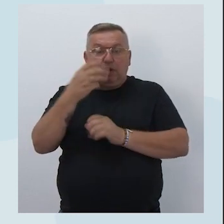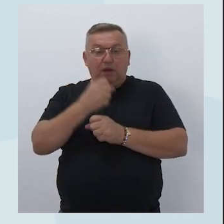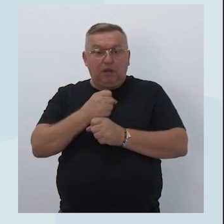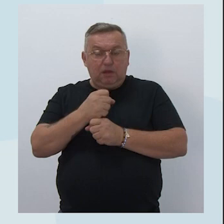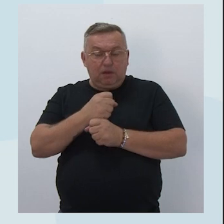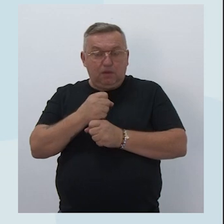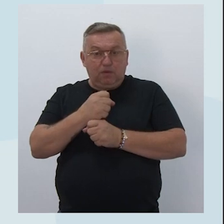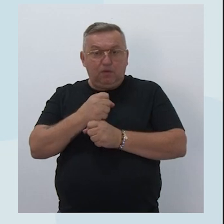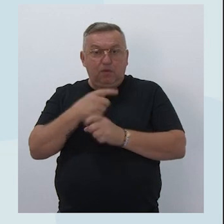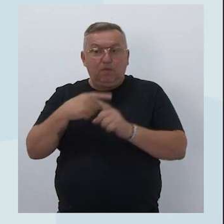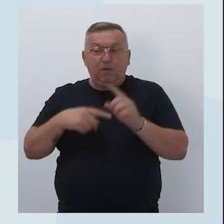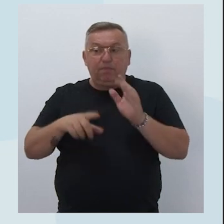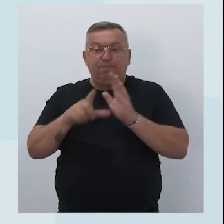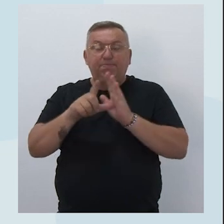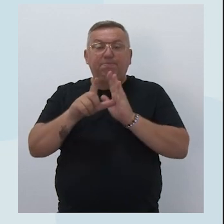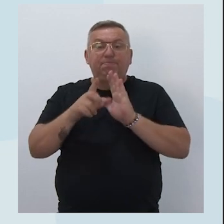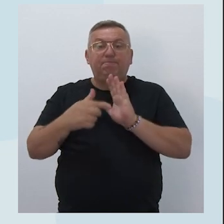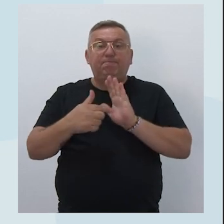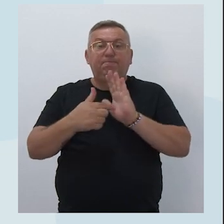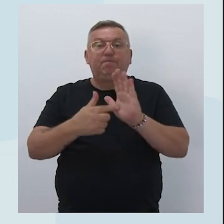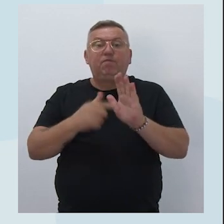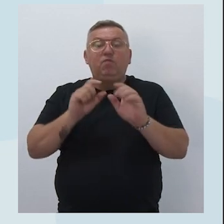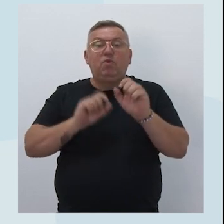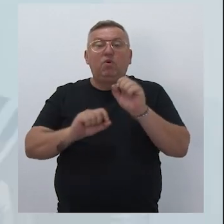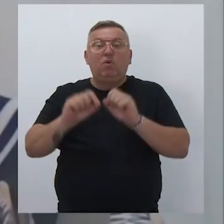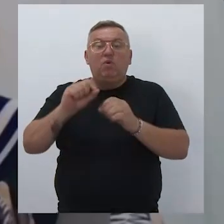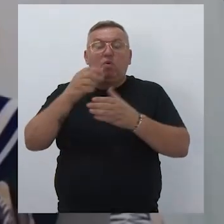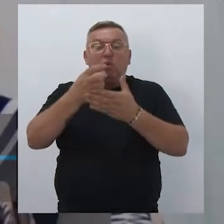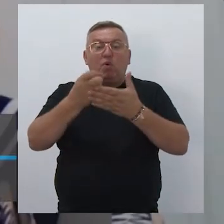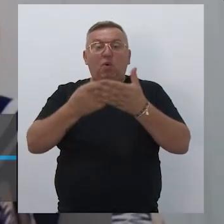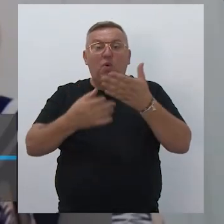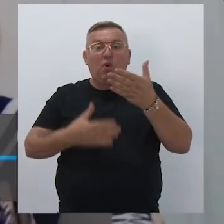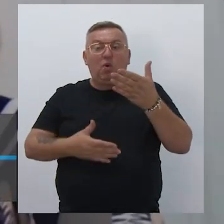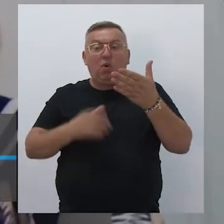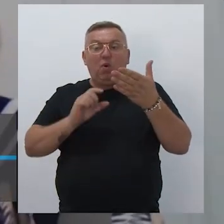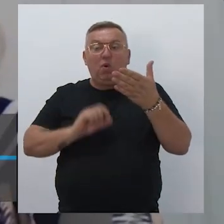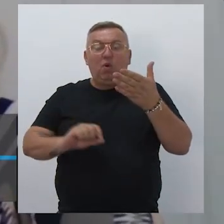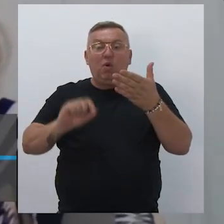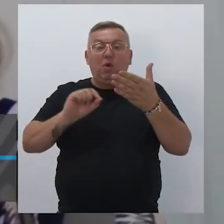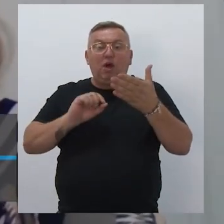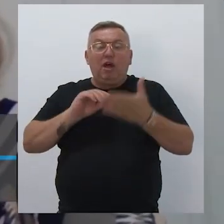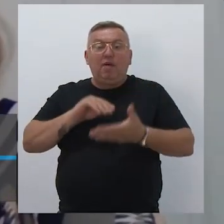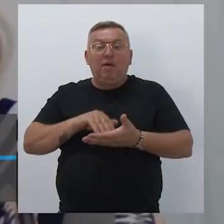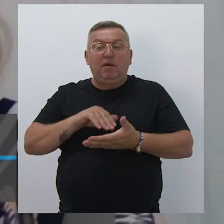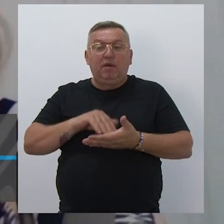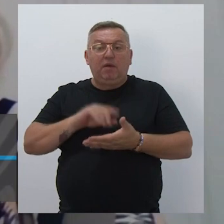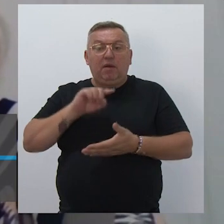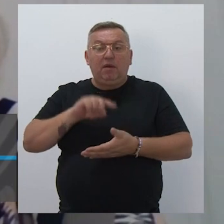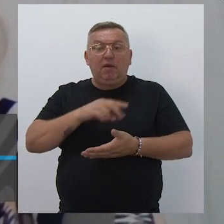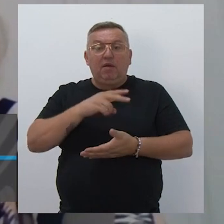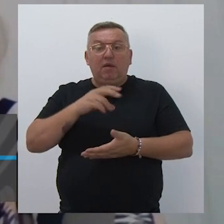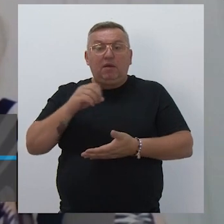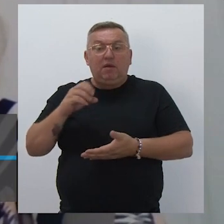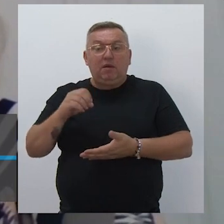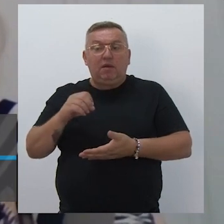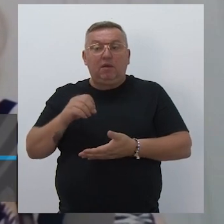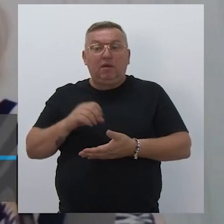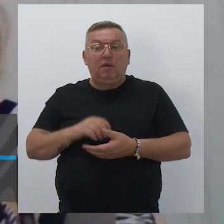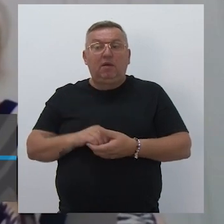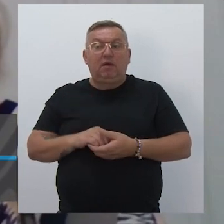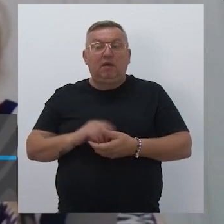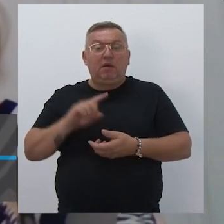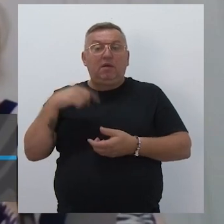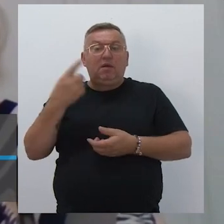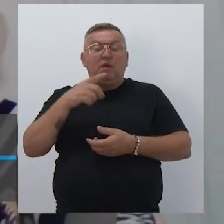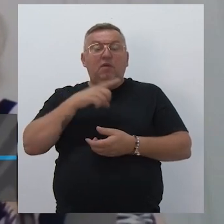cuja legislação traz em seu escopo que a carga mínima tem que ser de 1.200. Então, nós